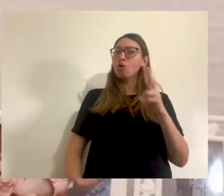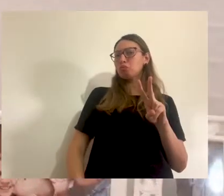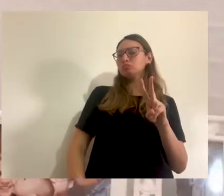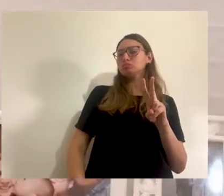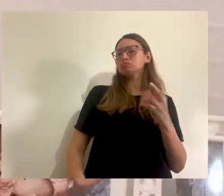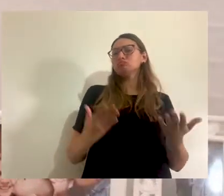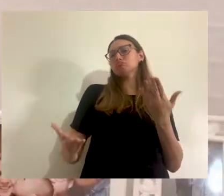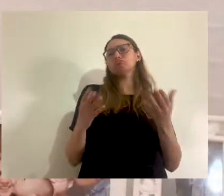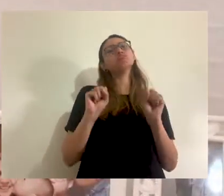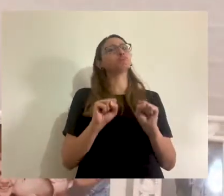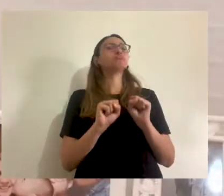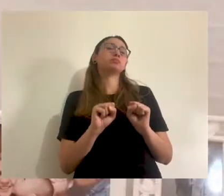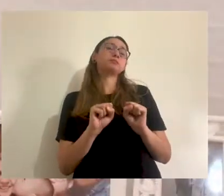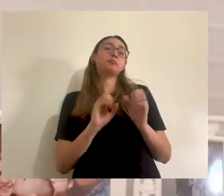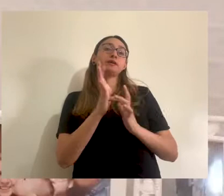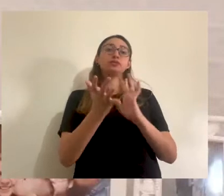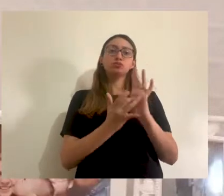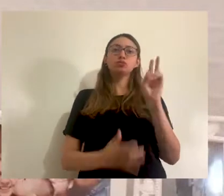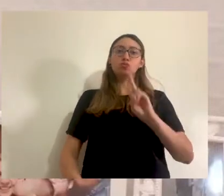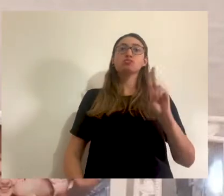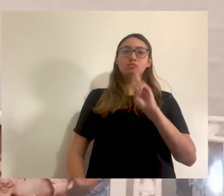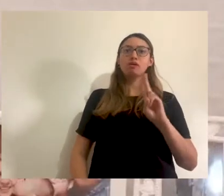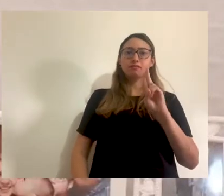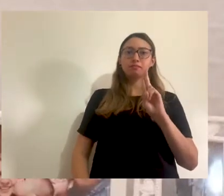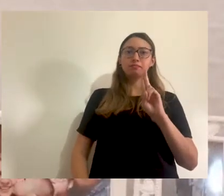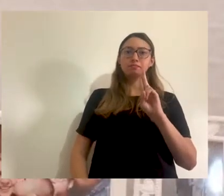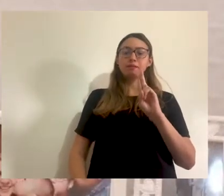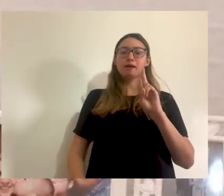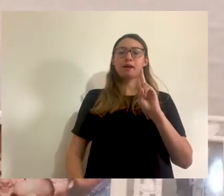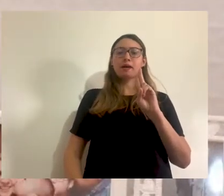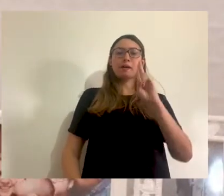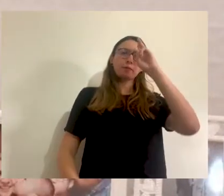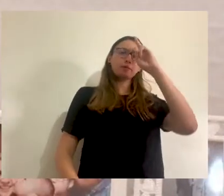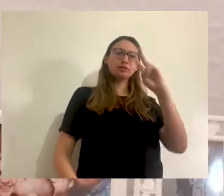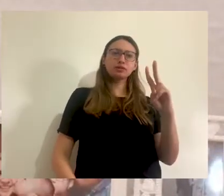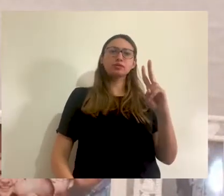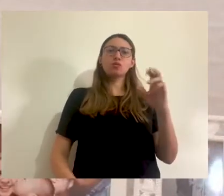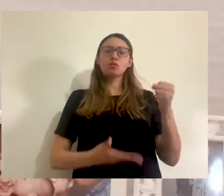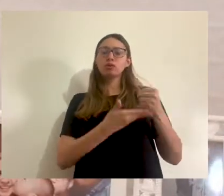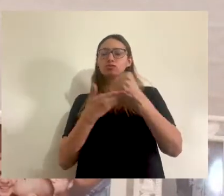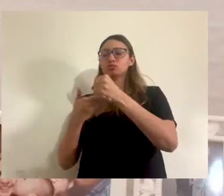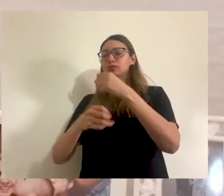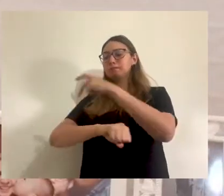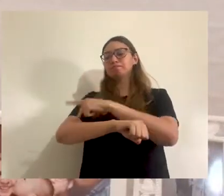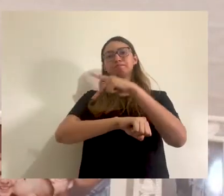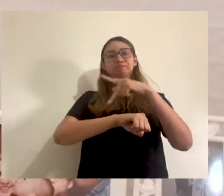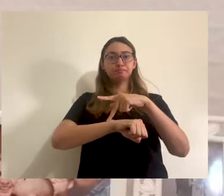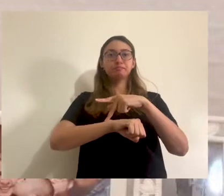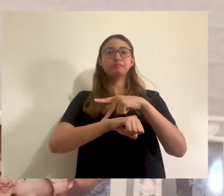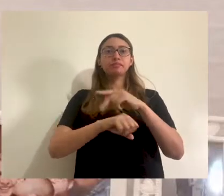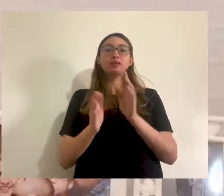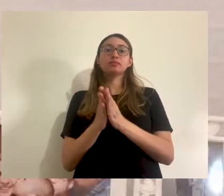alguma comparação. Jesus utilizou-se muito da parábola como um recurso pedagógico. No